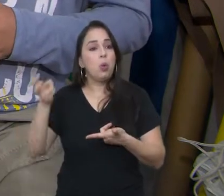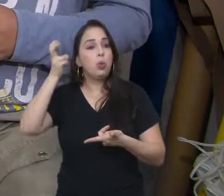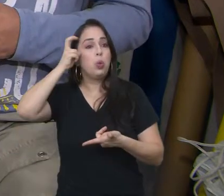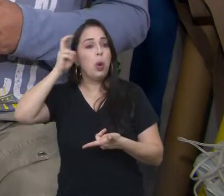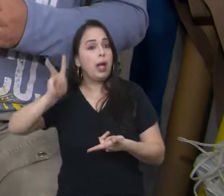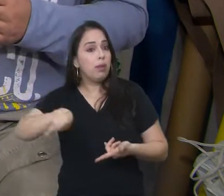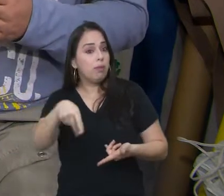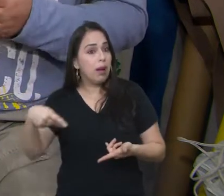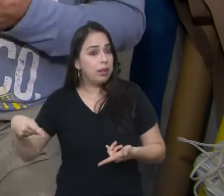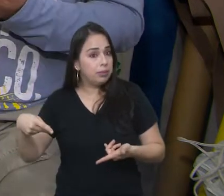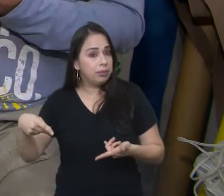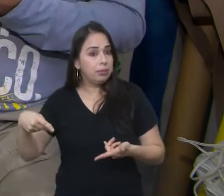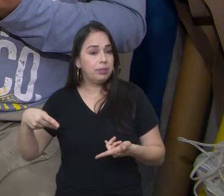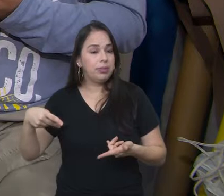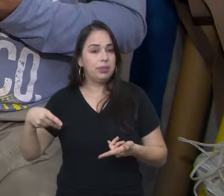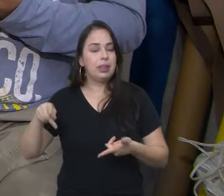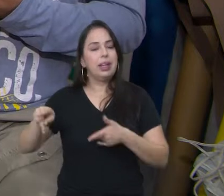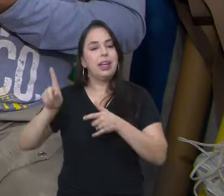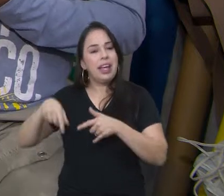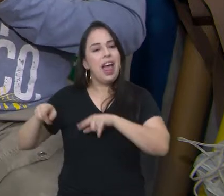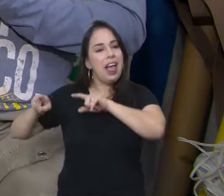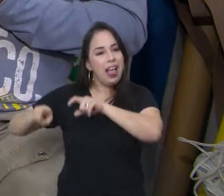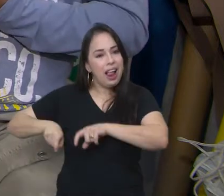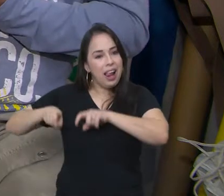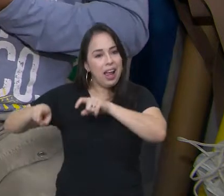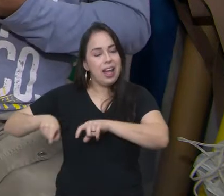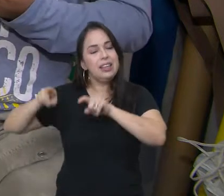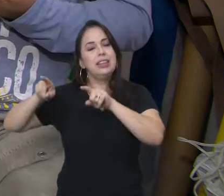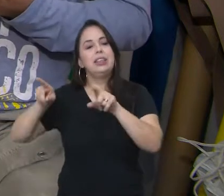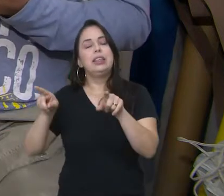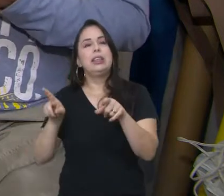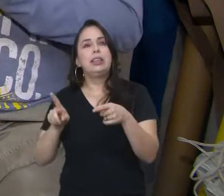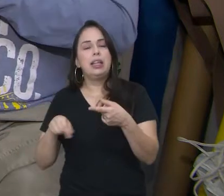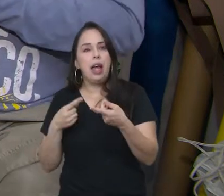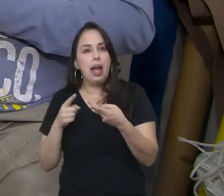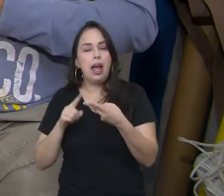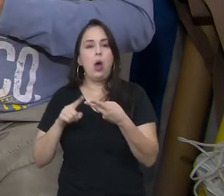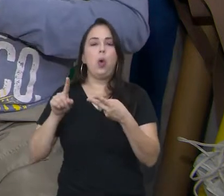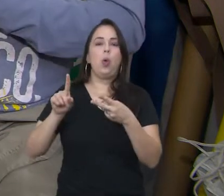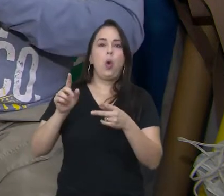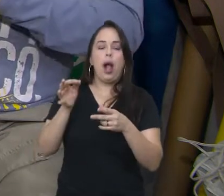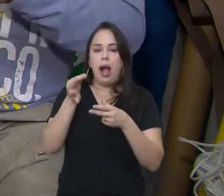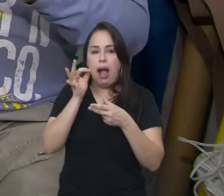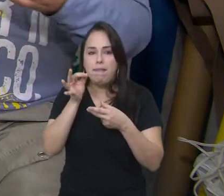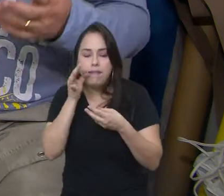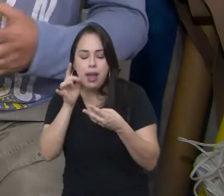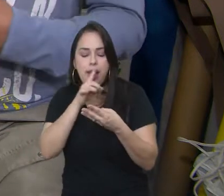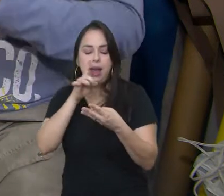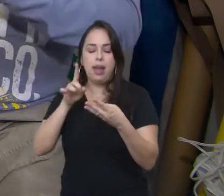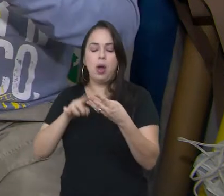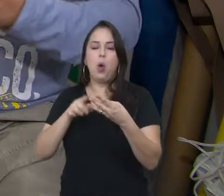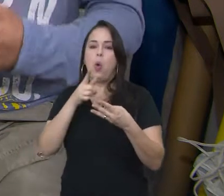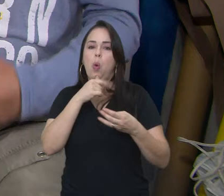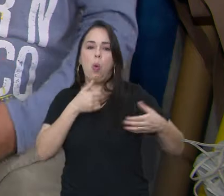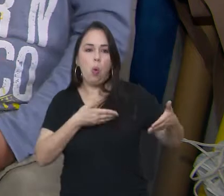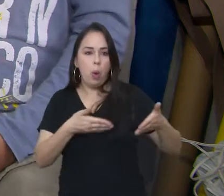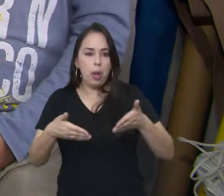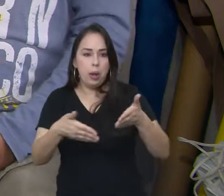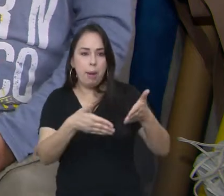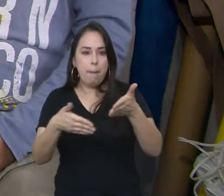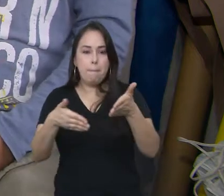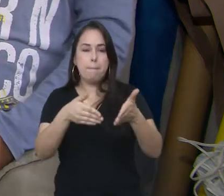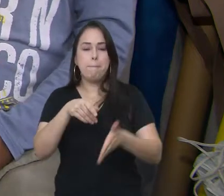cultura, né? Que é a cultura caipira, a cultura do café, o Rio Paraíba do Sul. Então eu acabo